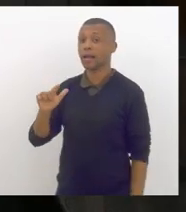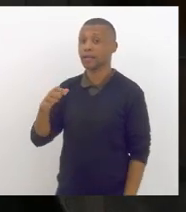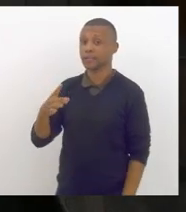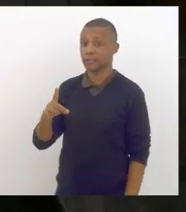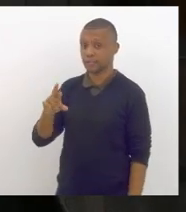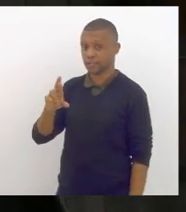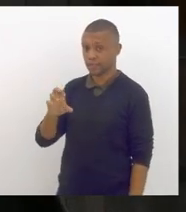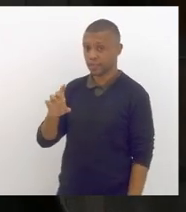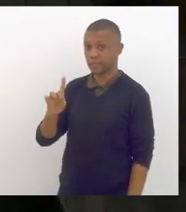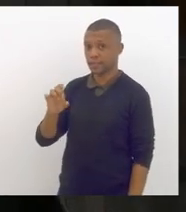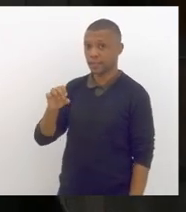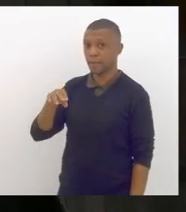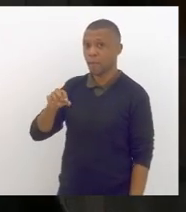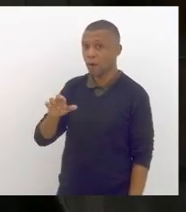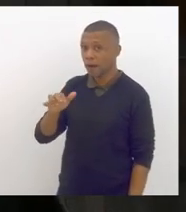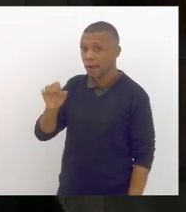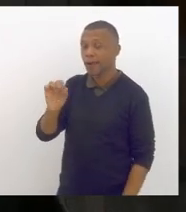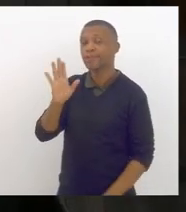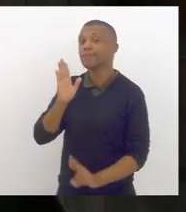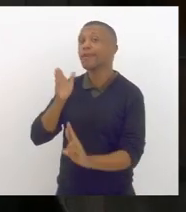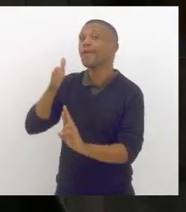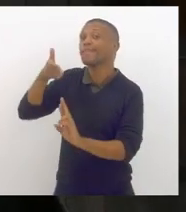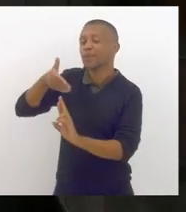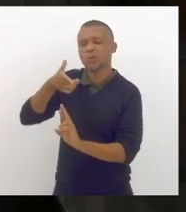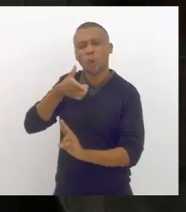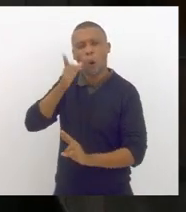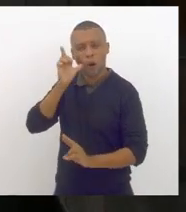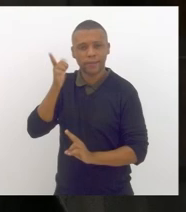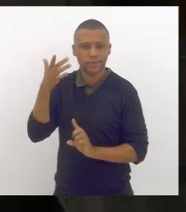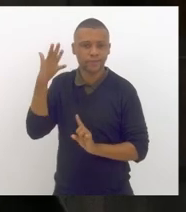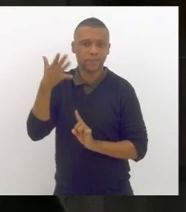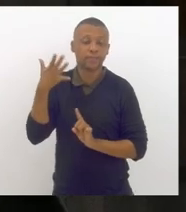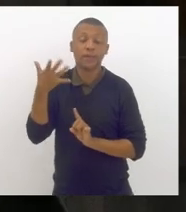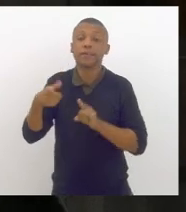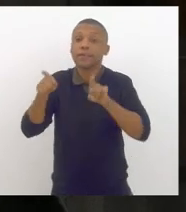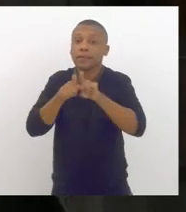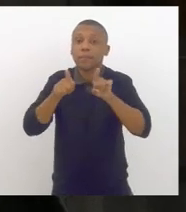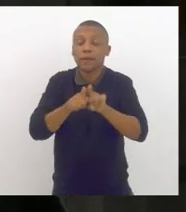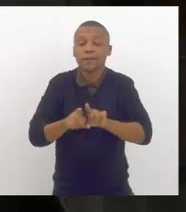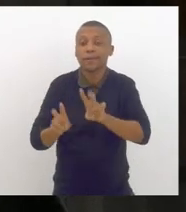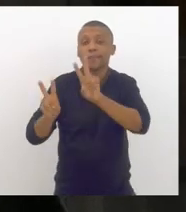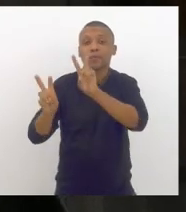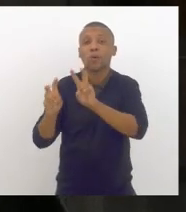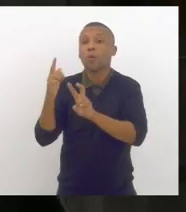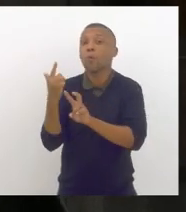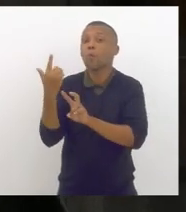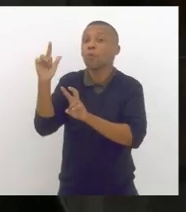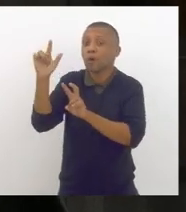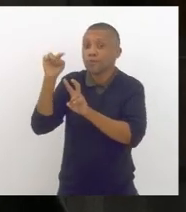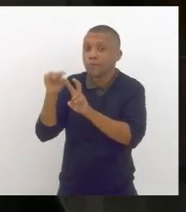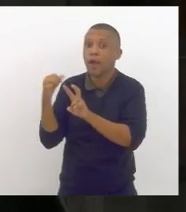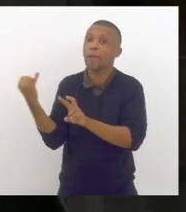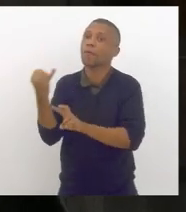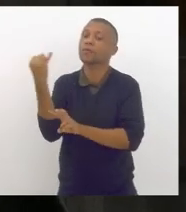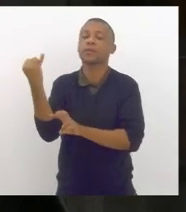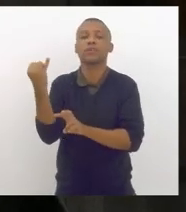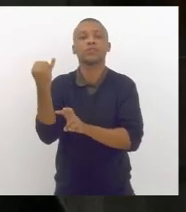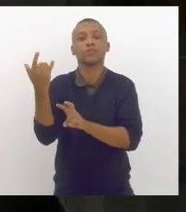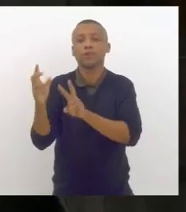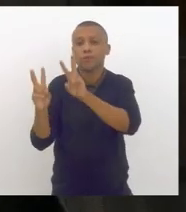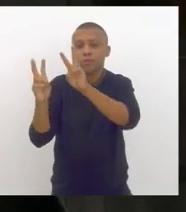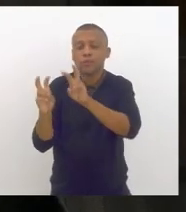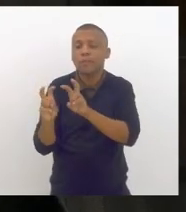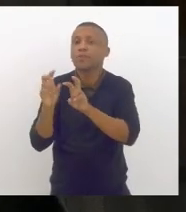assim como tenha feito uma menção ao outro tema importante que é o tema das chamadas